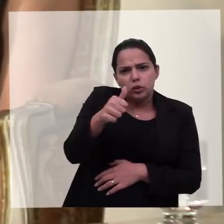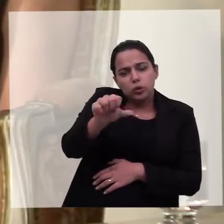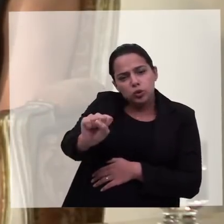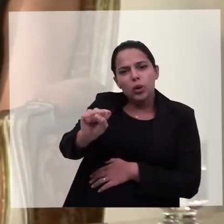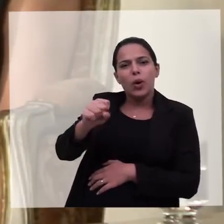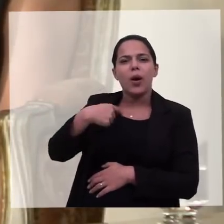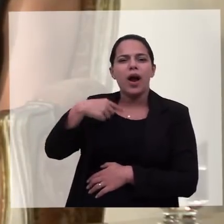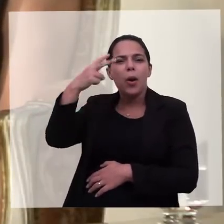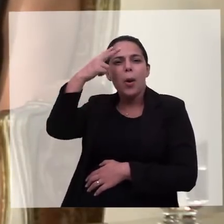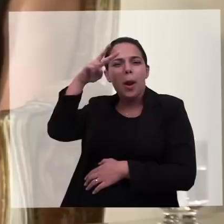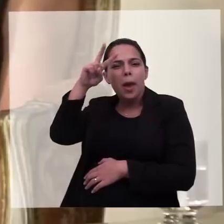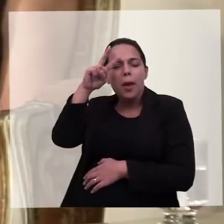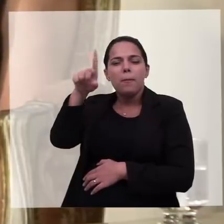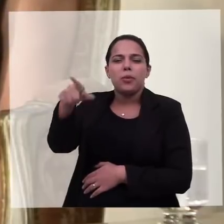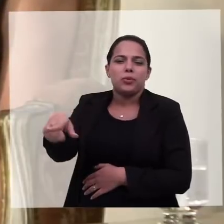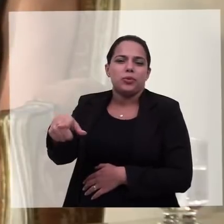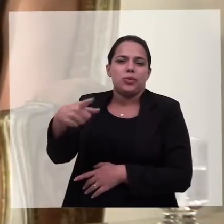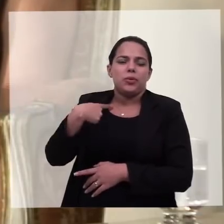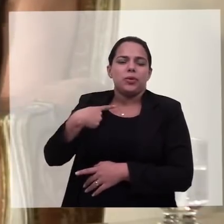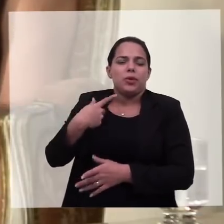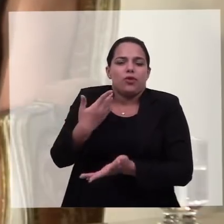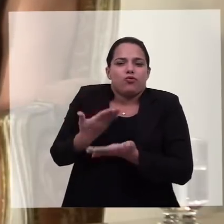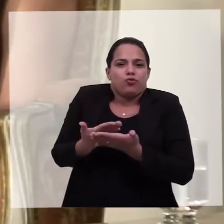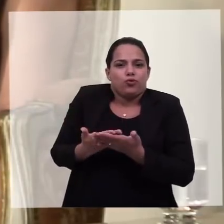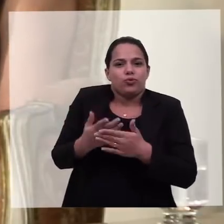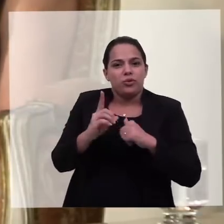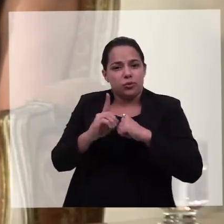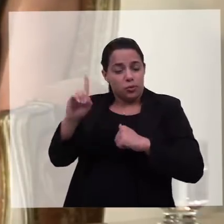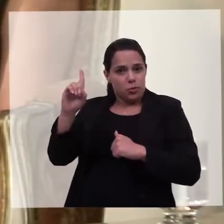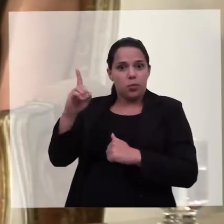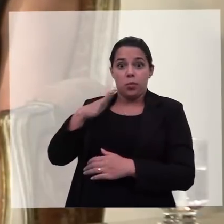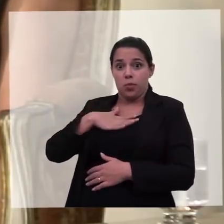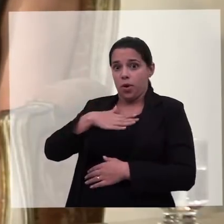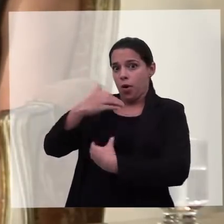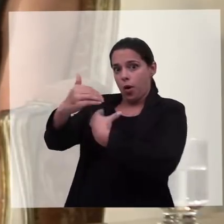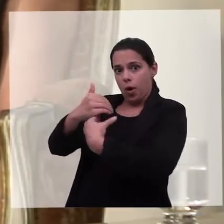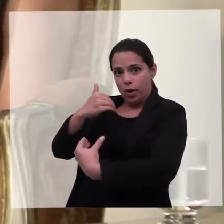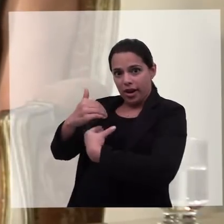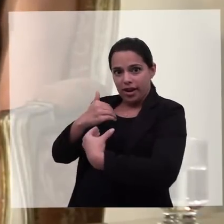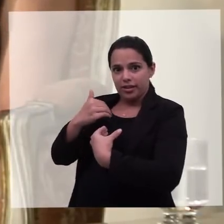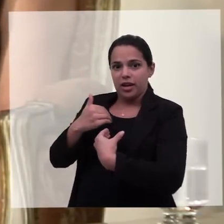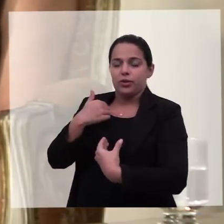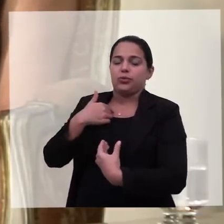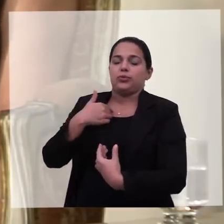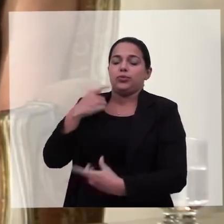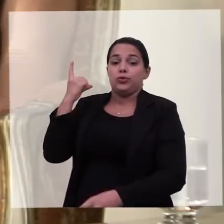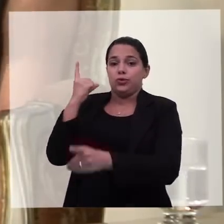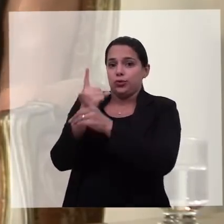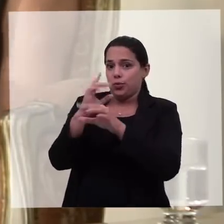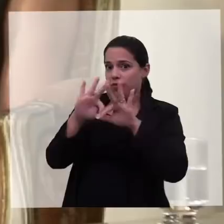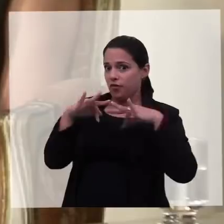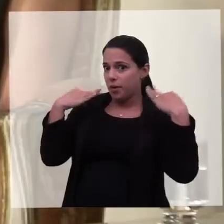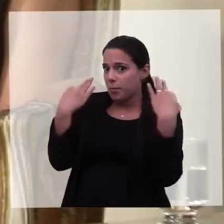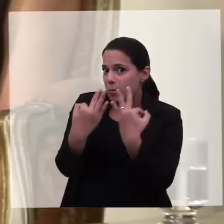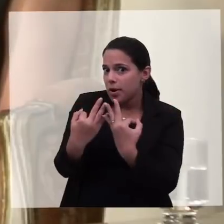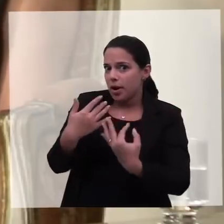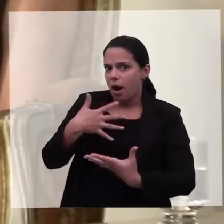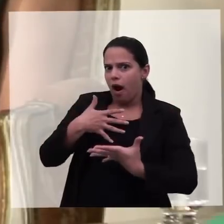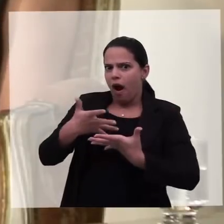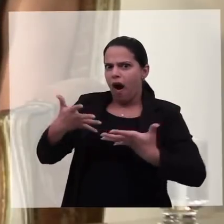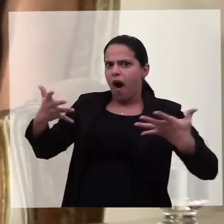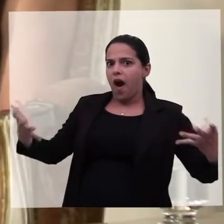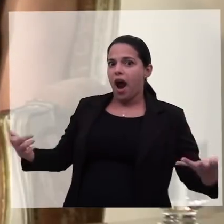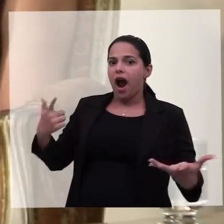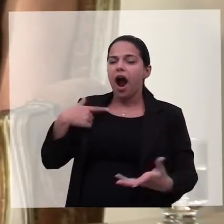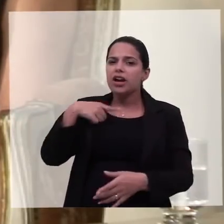Porque quando eu estava fazendo doutorado, fala nesse número, eu me lembro desse fato, que o meu orientador descobriu o tamanho da